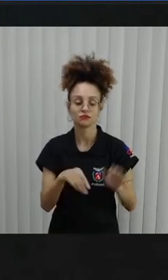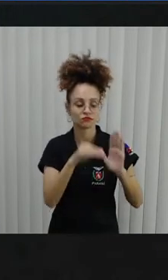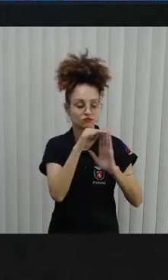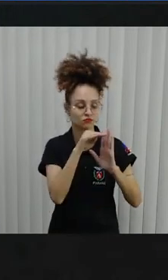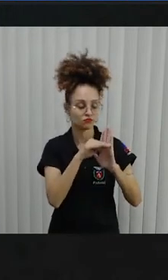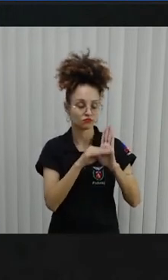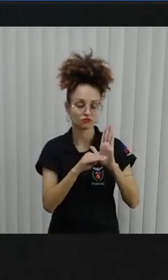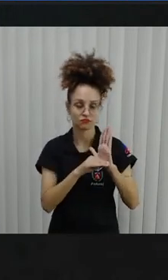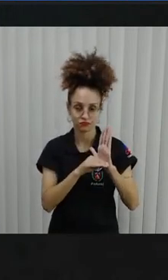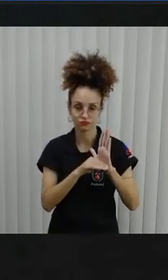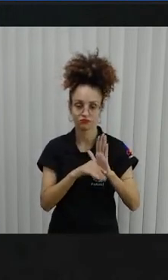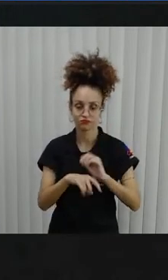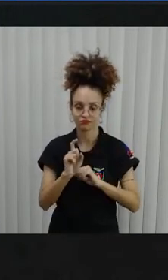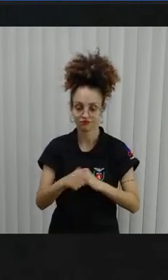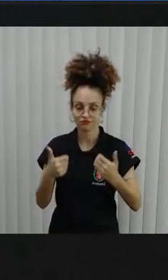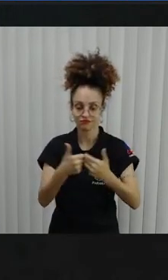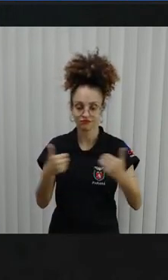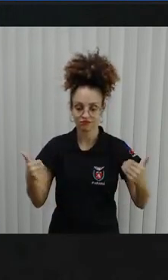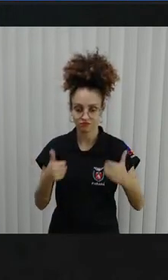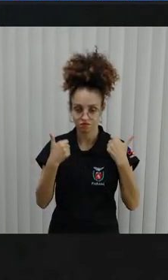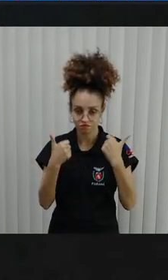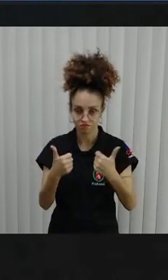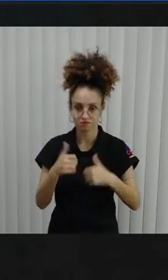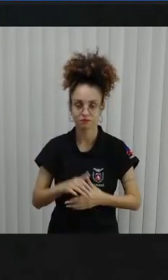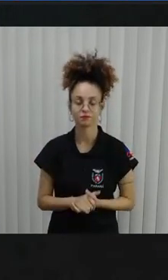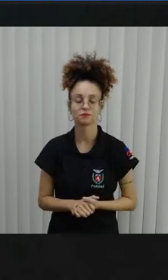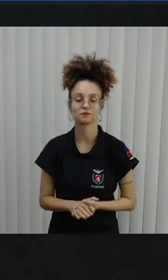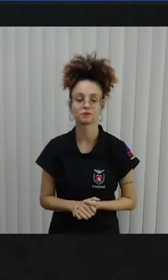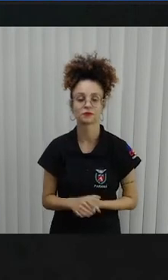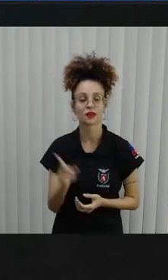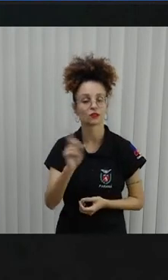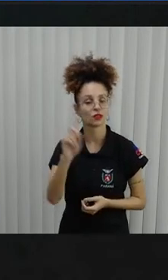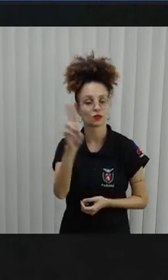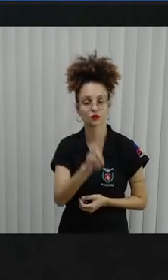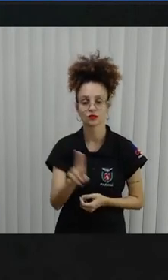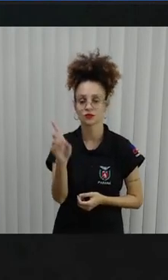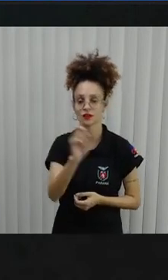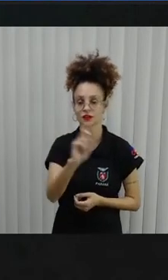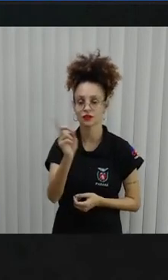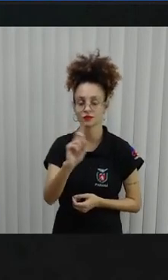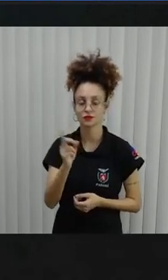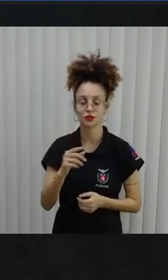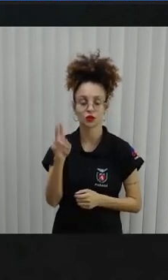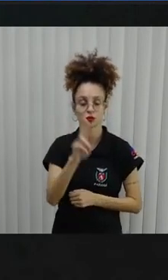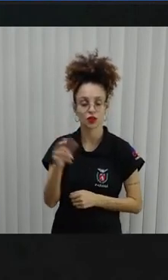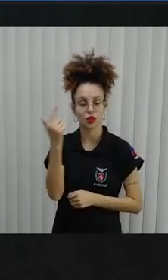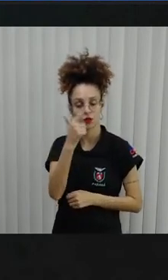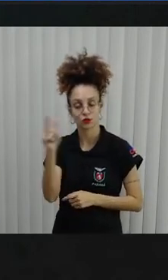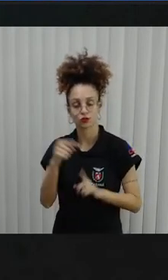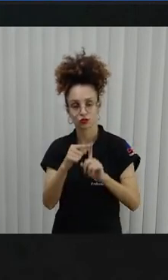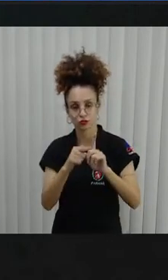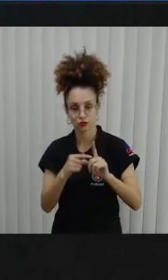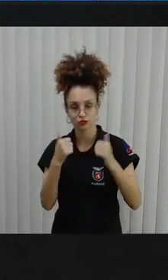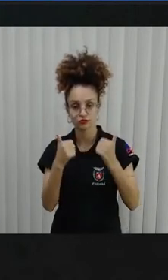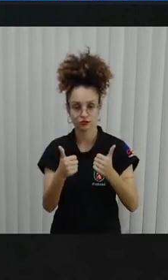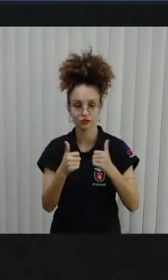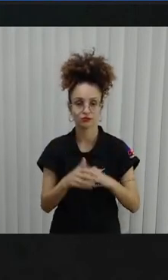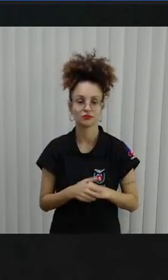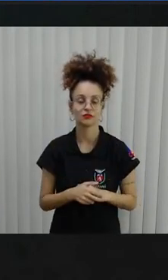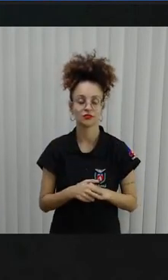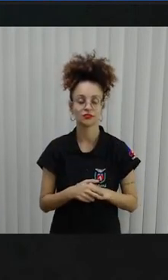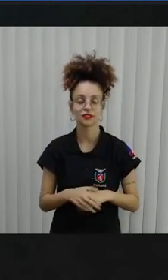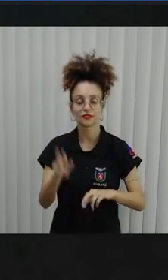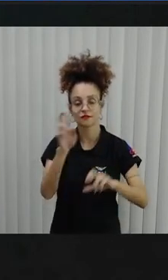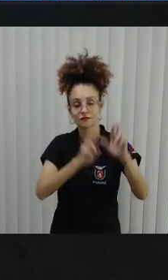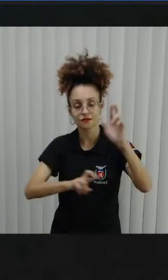de quando a tecla espaço for pressionada, tá? Então, não usei esse aqui, usei essa outra abordagem, beleza? Coloquei uma